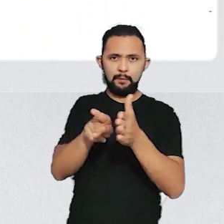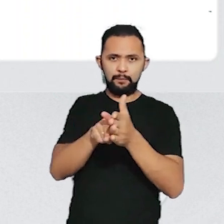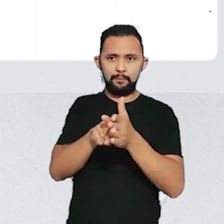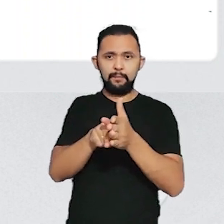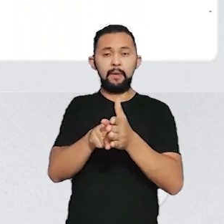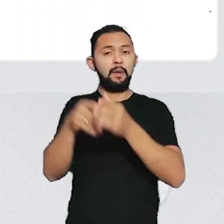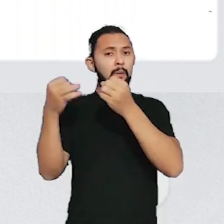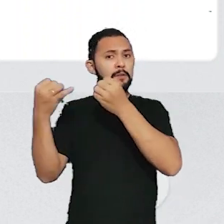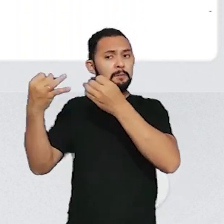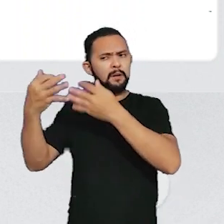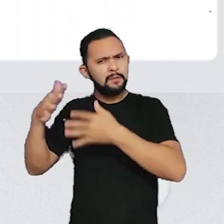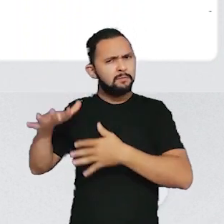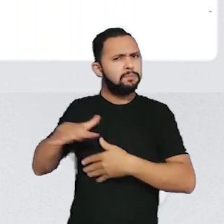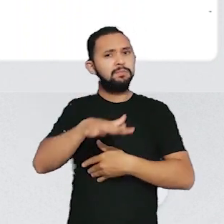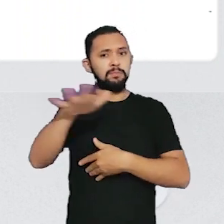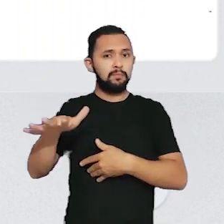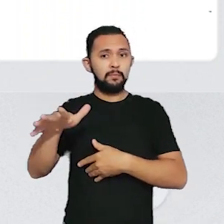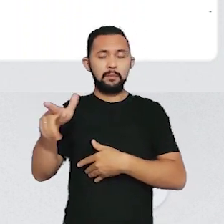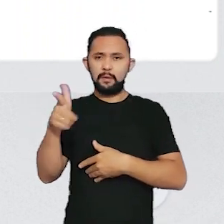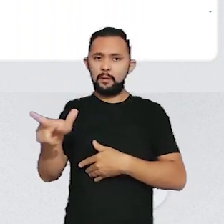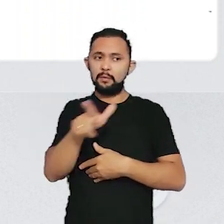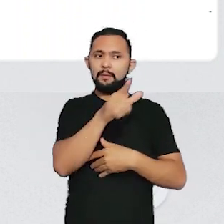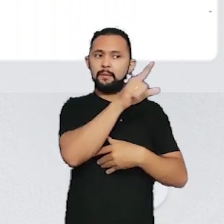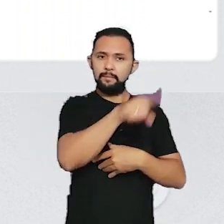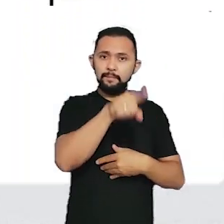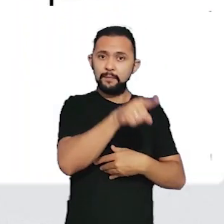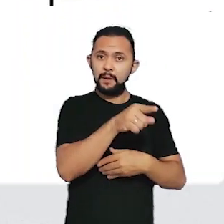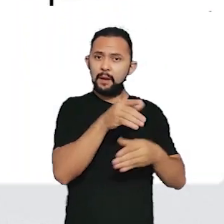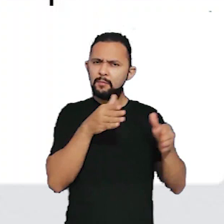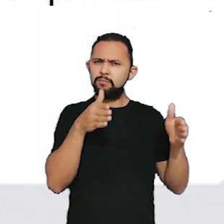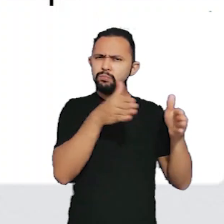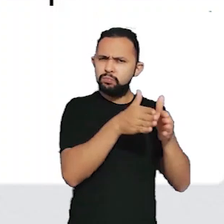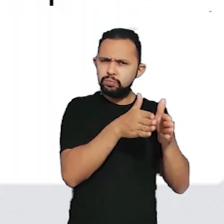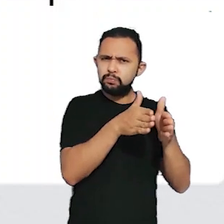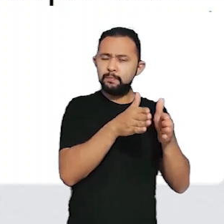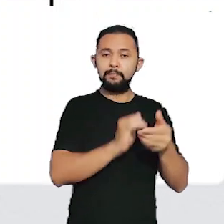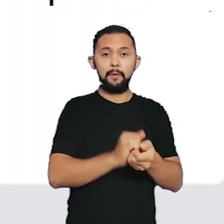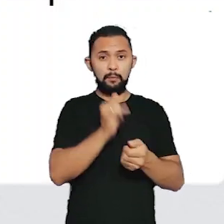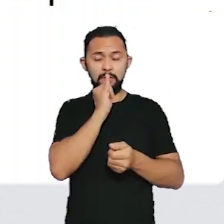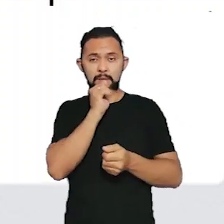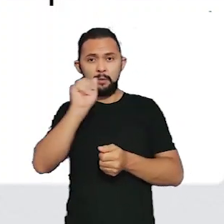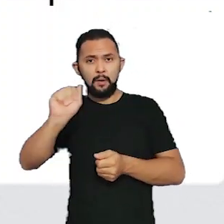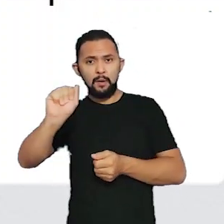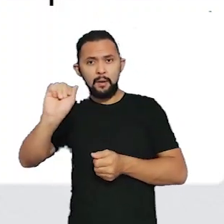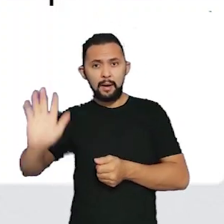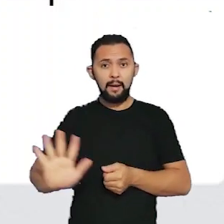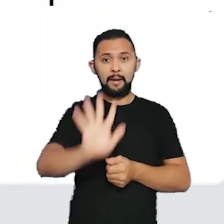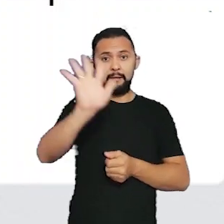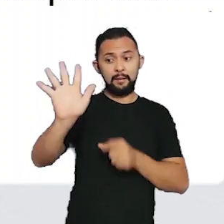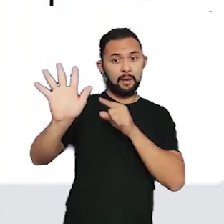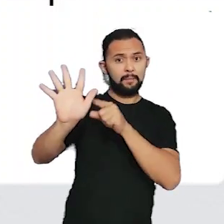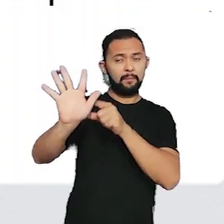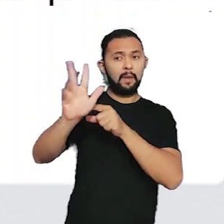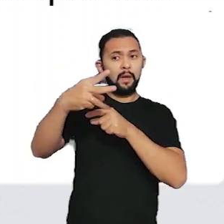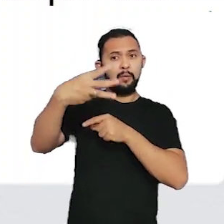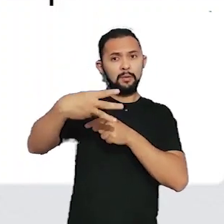ela abrange, enquanto a restritiva delimita. Exemplo, a África, que é o 3º maior continente,